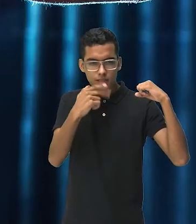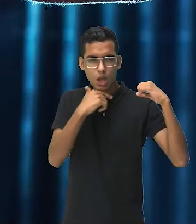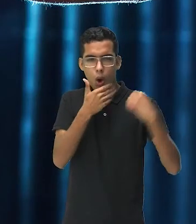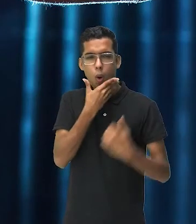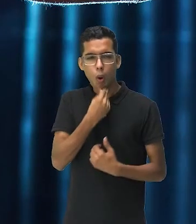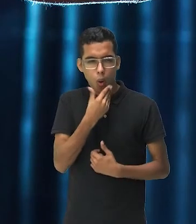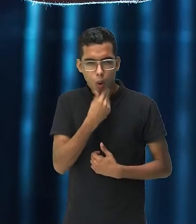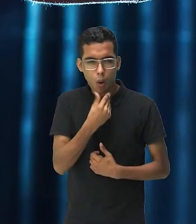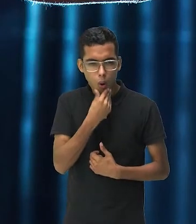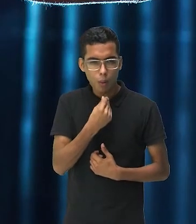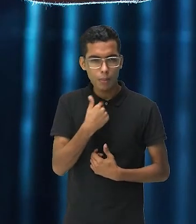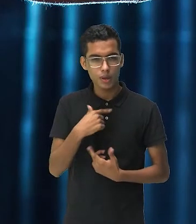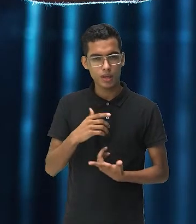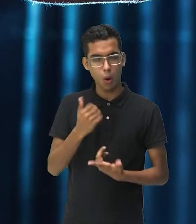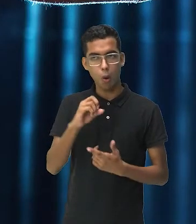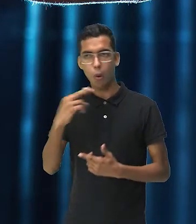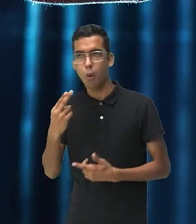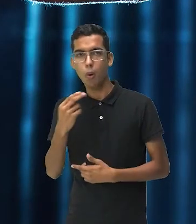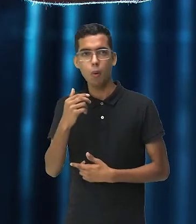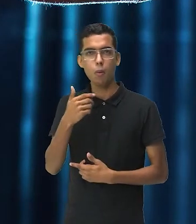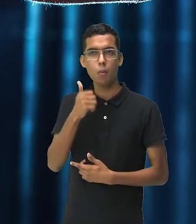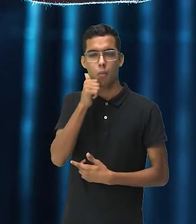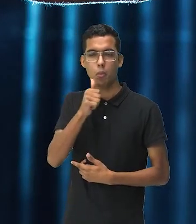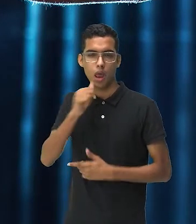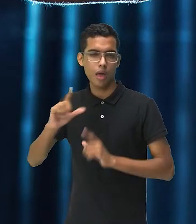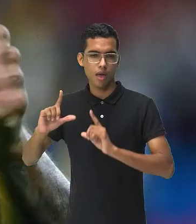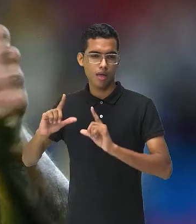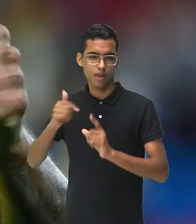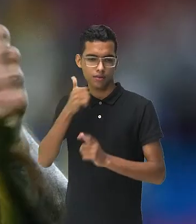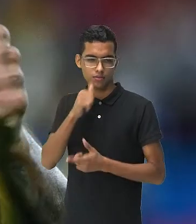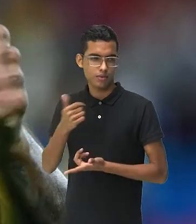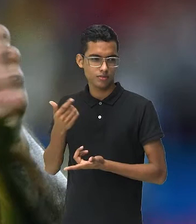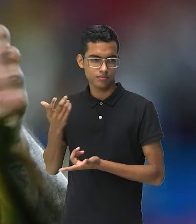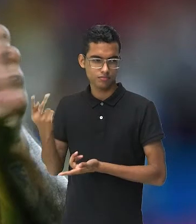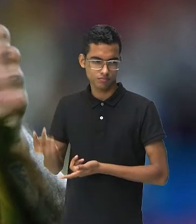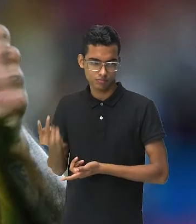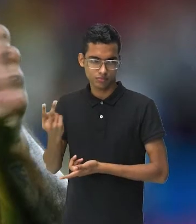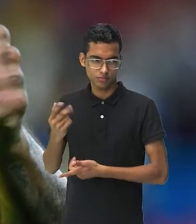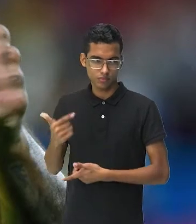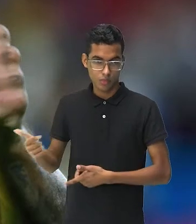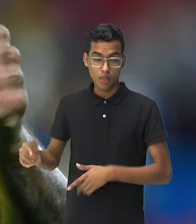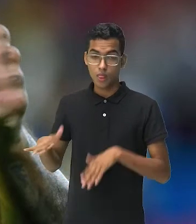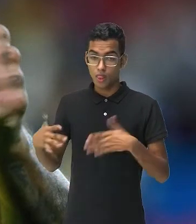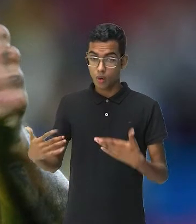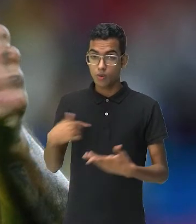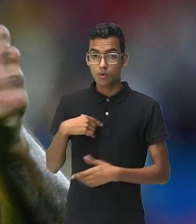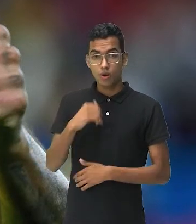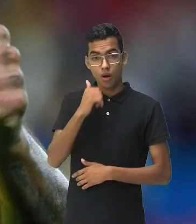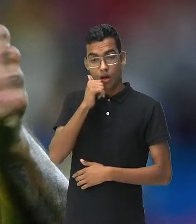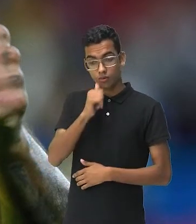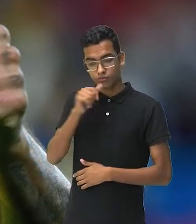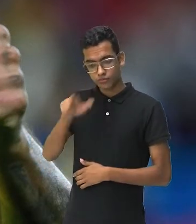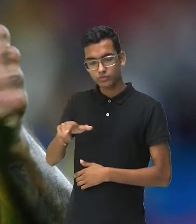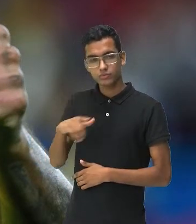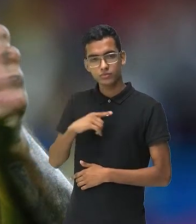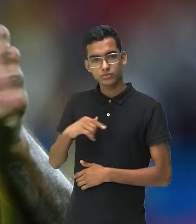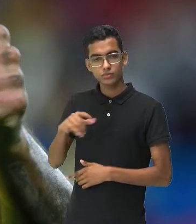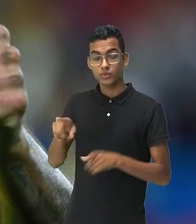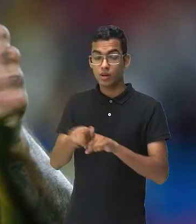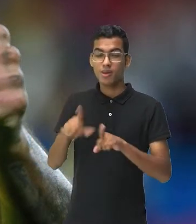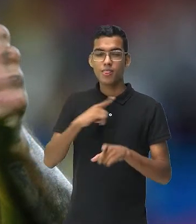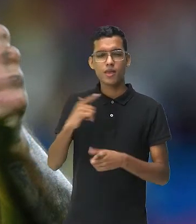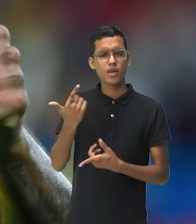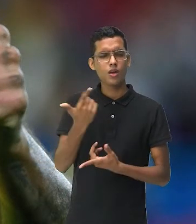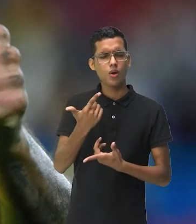as tornaria menos femininas aos olhos da sociedade. Há também um forte viés financeiro, ou seja, atletas